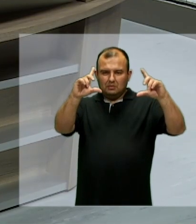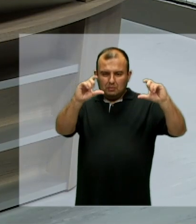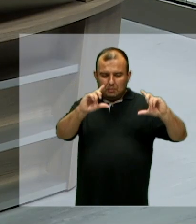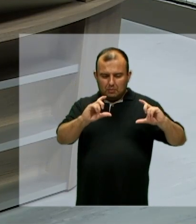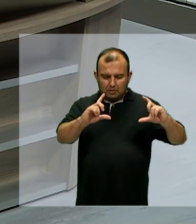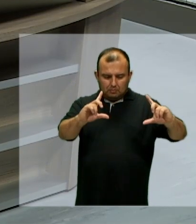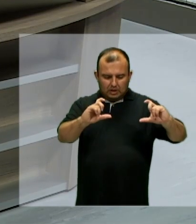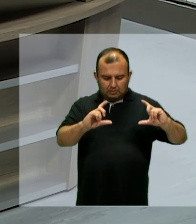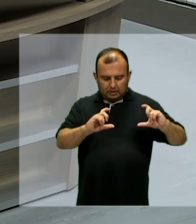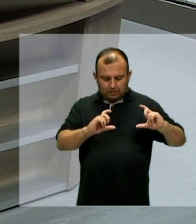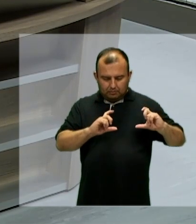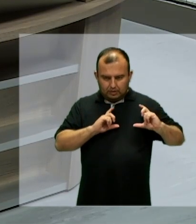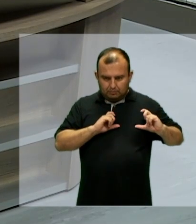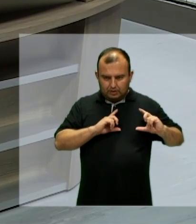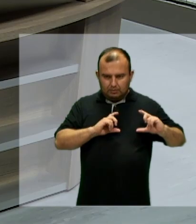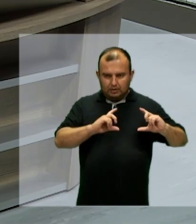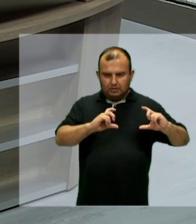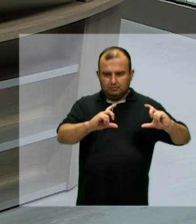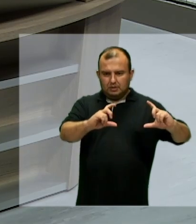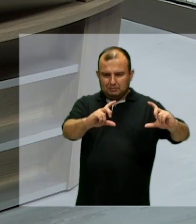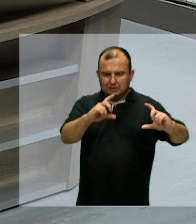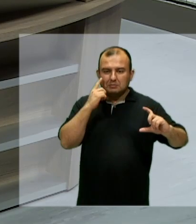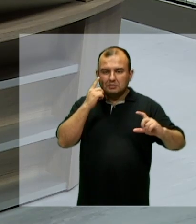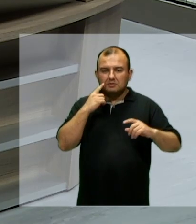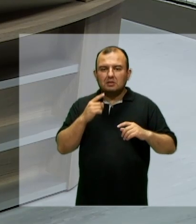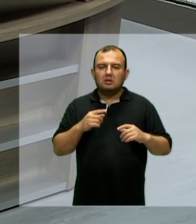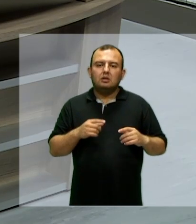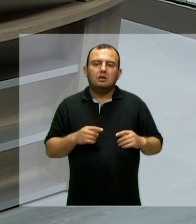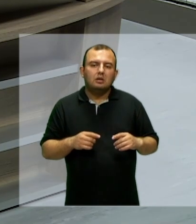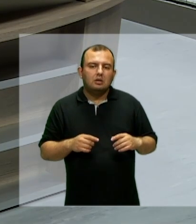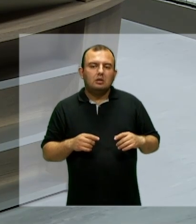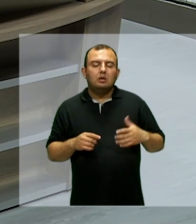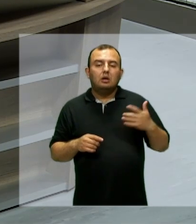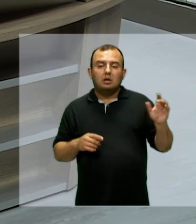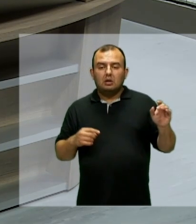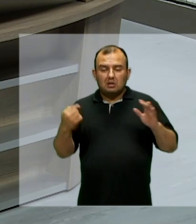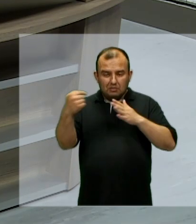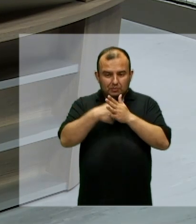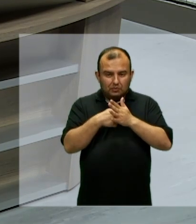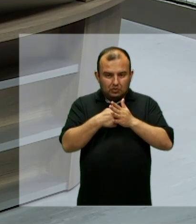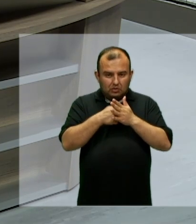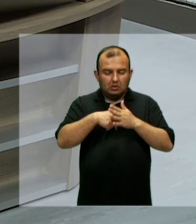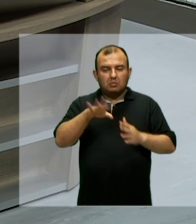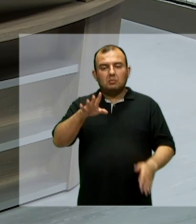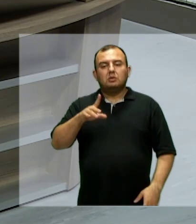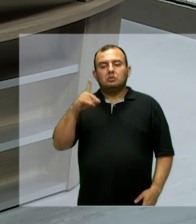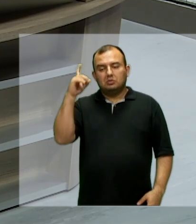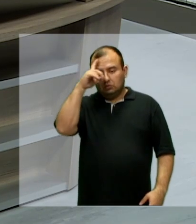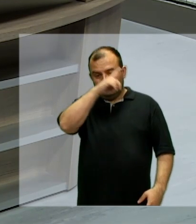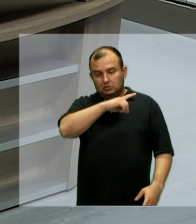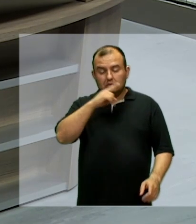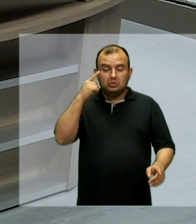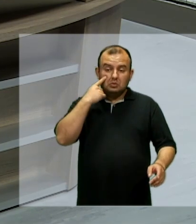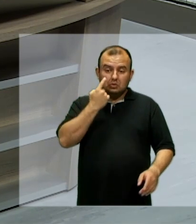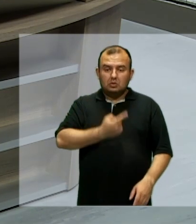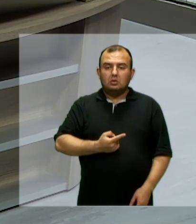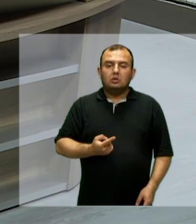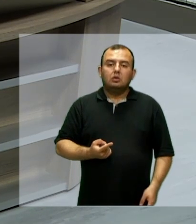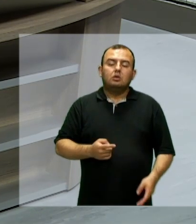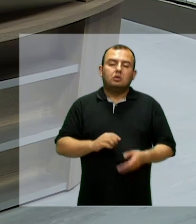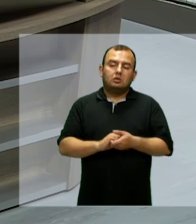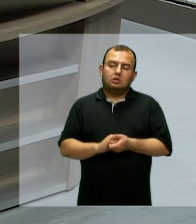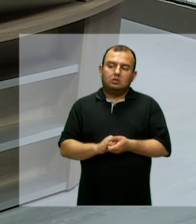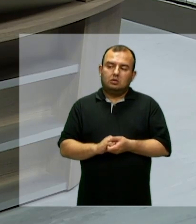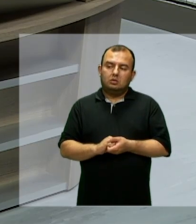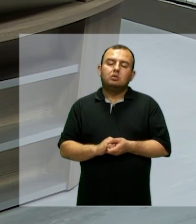vai ver, então, aquelas mamas mais densas, que você, de repente, deixaria de ver na mamografia analógica,